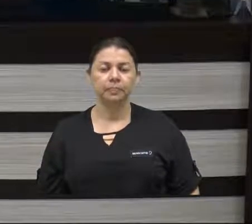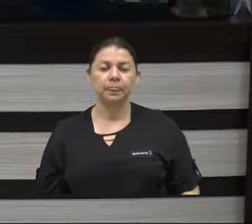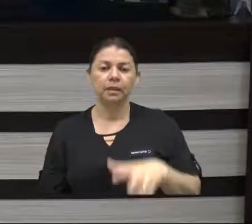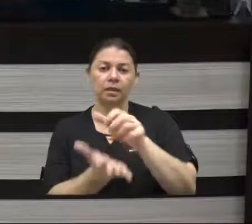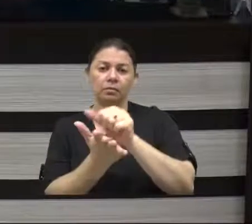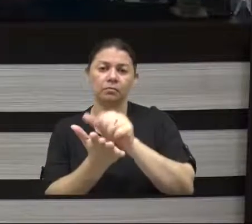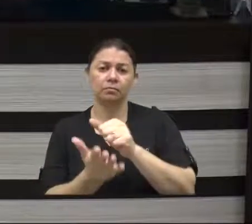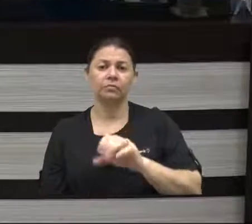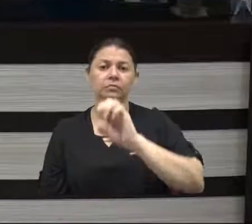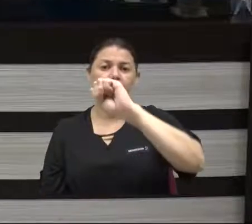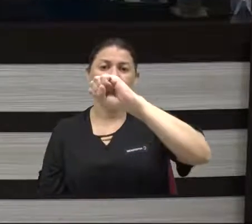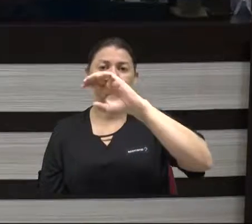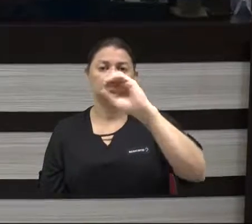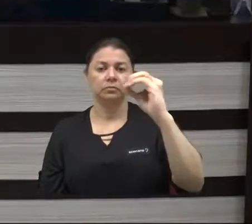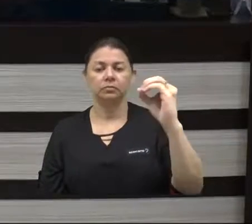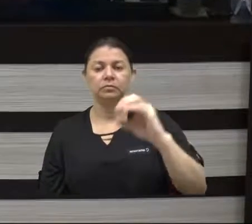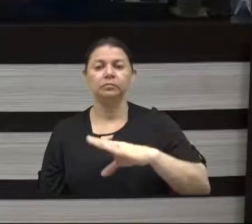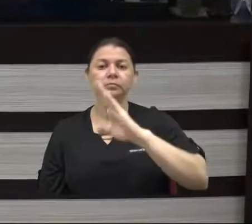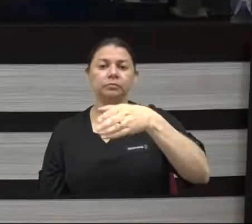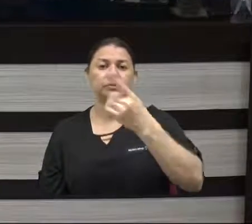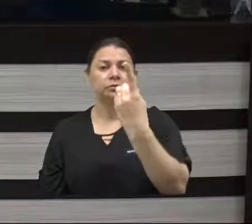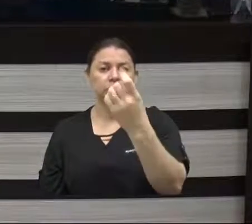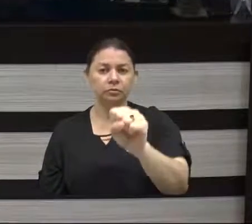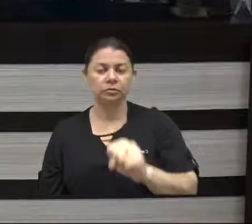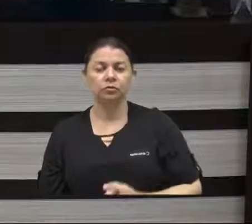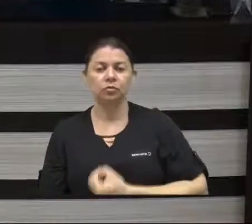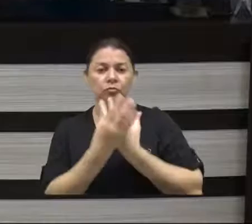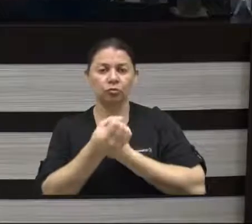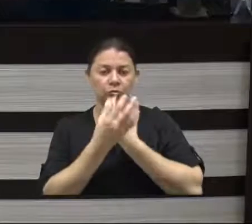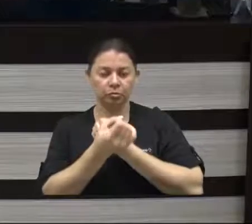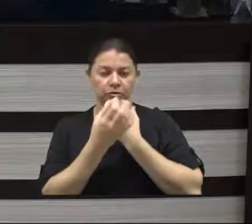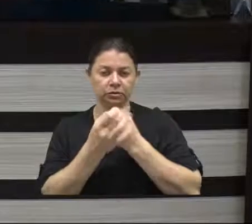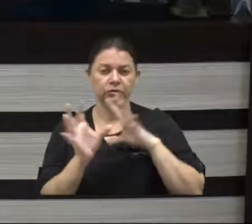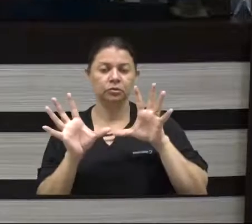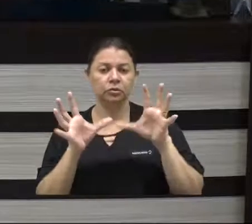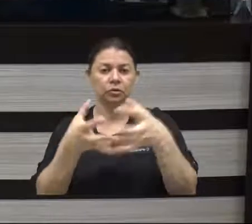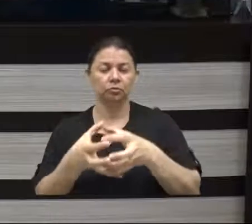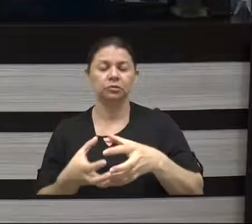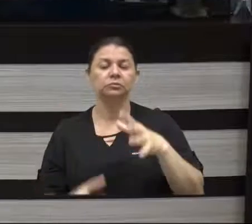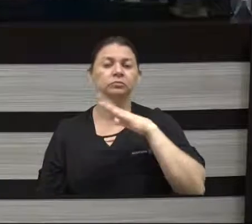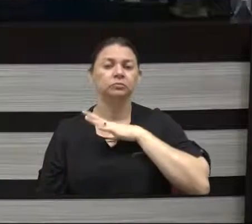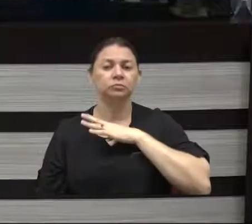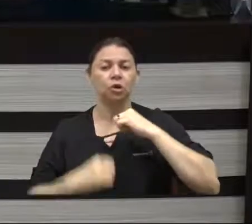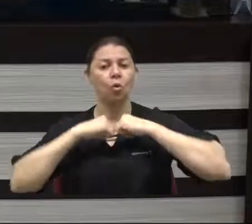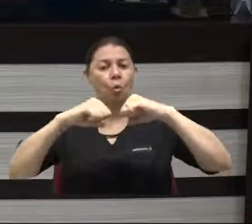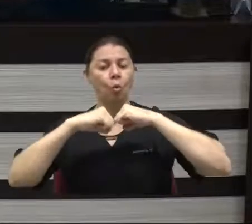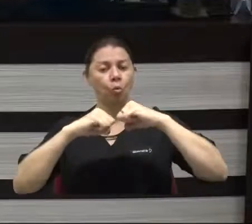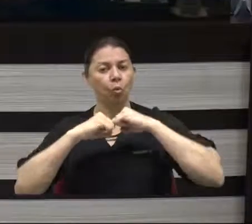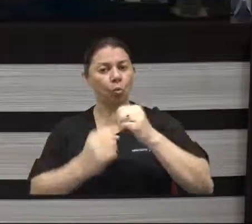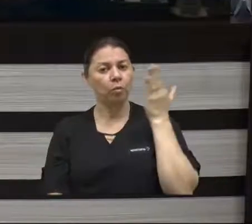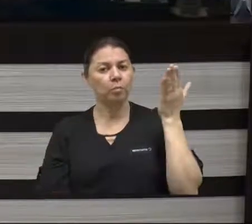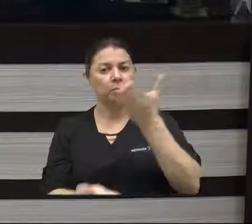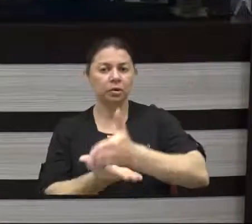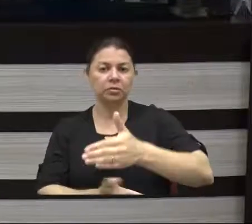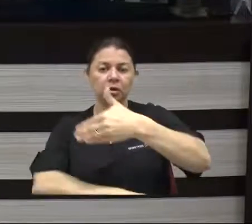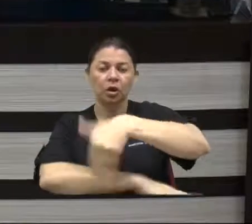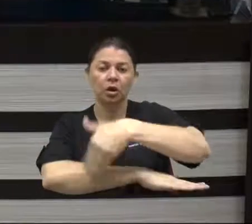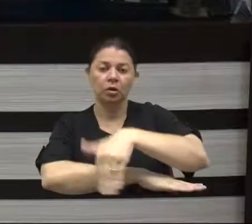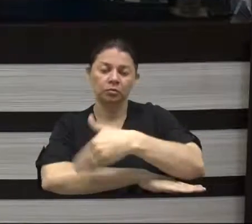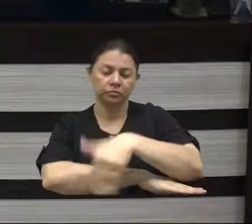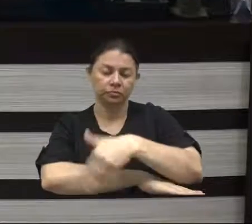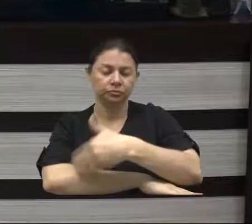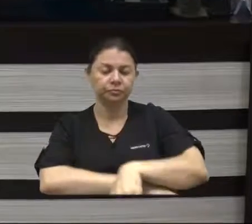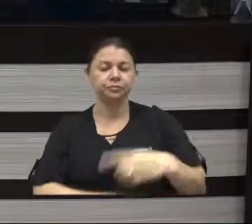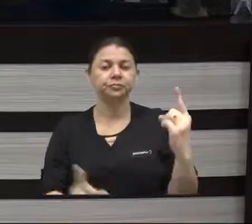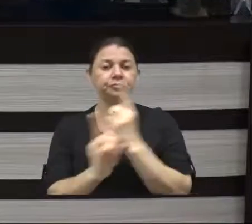número 800/2018 requer informações do Poder Executivo sobre parada de ônibus coletivo na Avenida Maria Busolin, Jardim Piratininga.